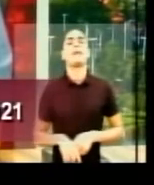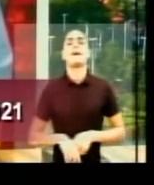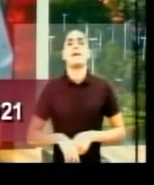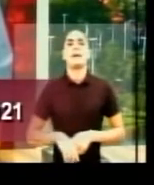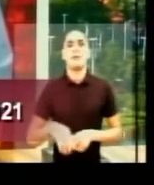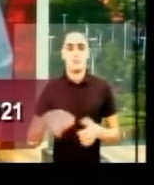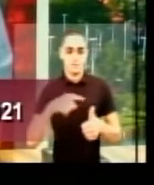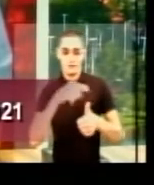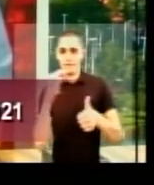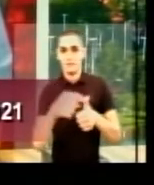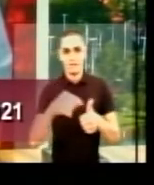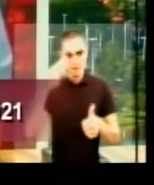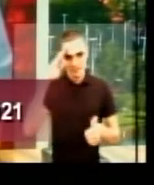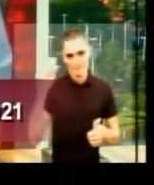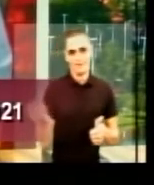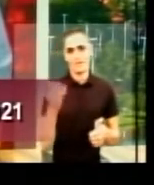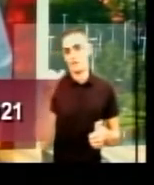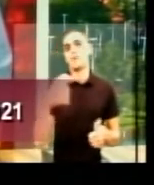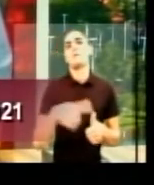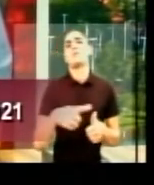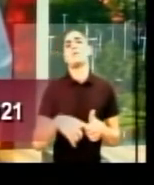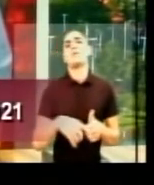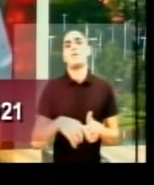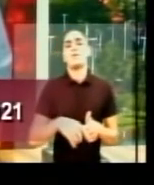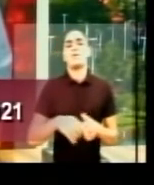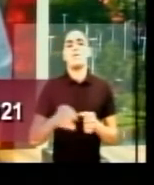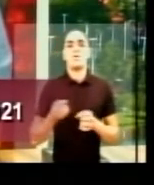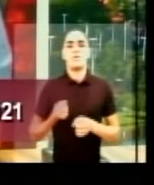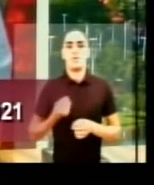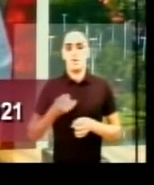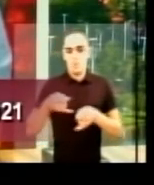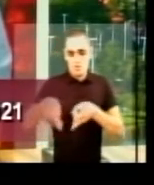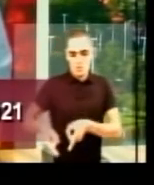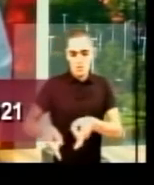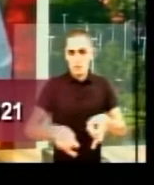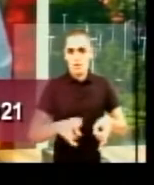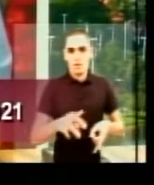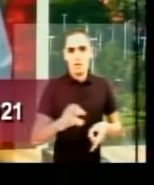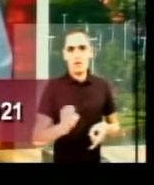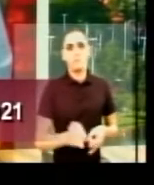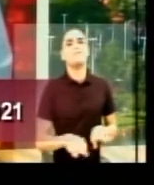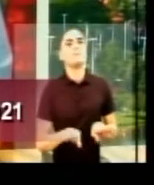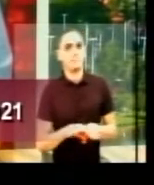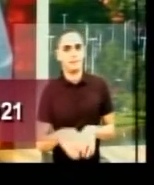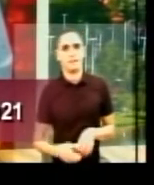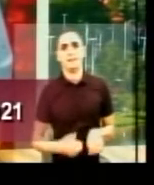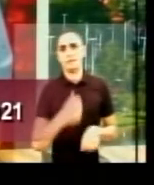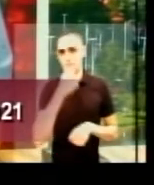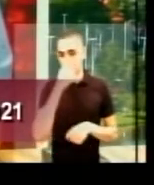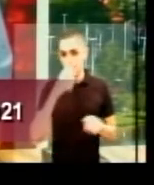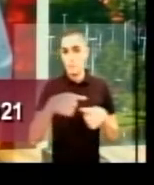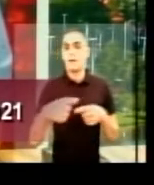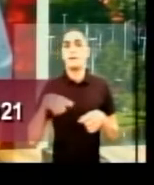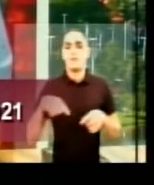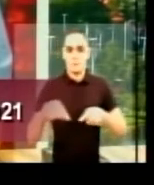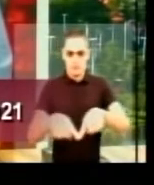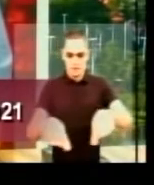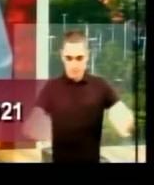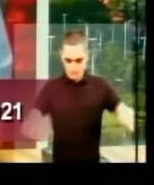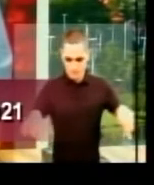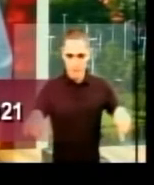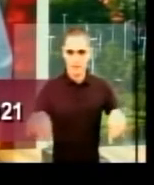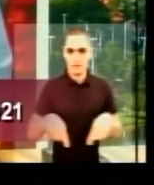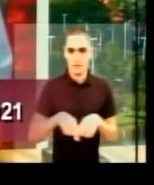importante. Houve também um aumento considerável nos leitos de enfermaria também. Mas, no momento,